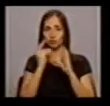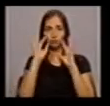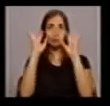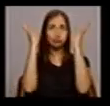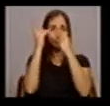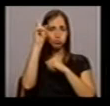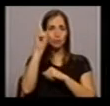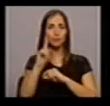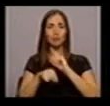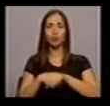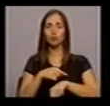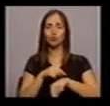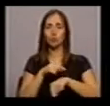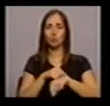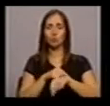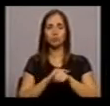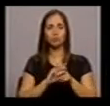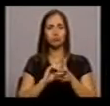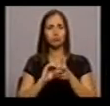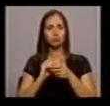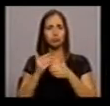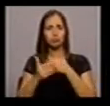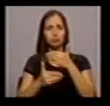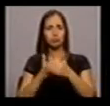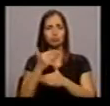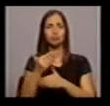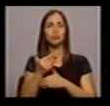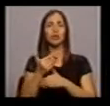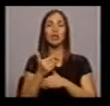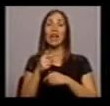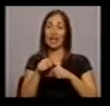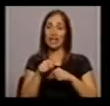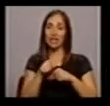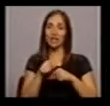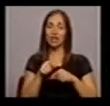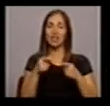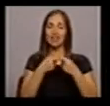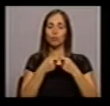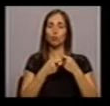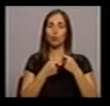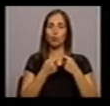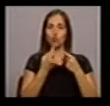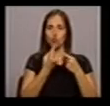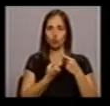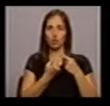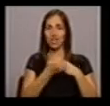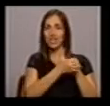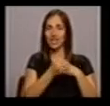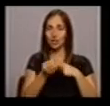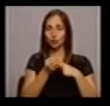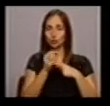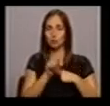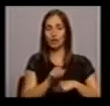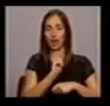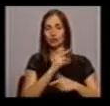aí que encontramos depois as estrelas de classe 1, 500 mil a 1 milhão de anos, o que acontece é que essas duas estrelas aproximam-se